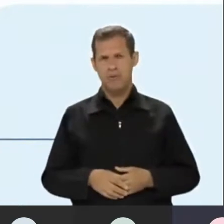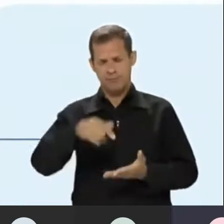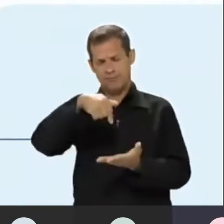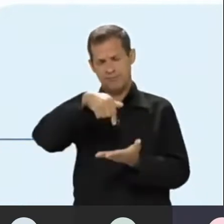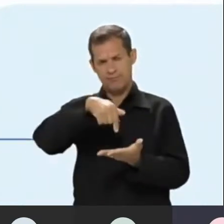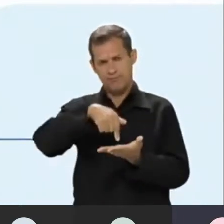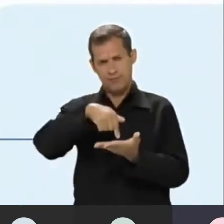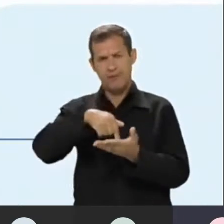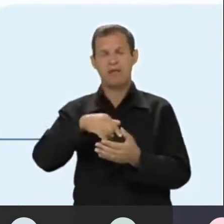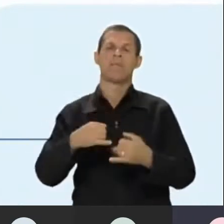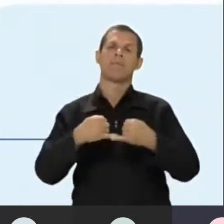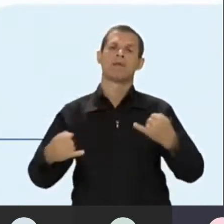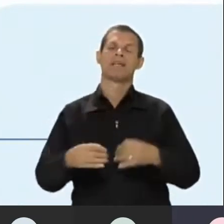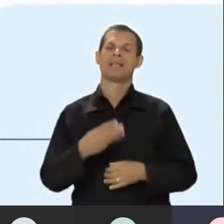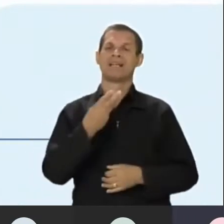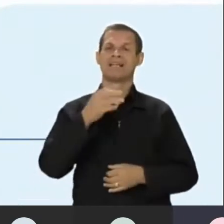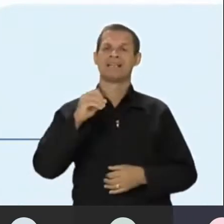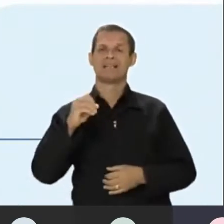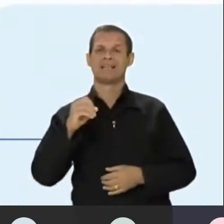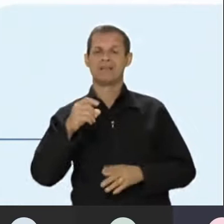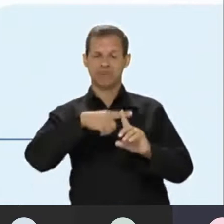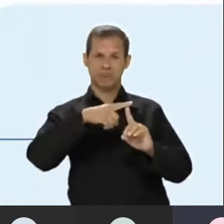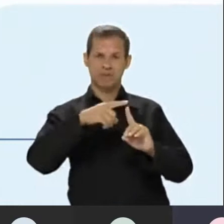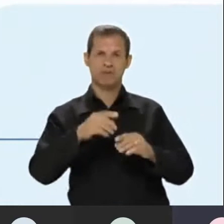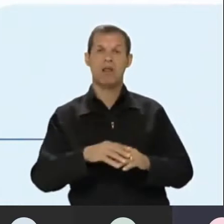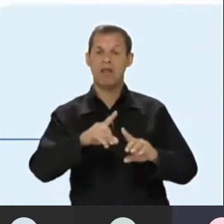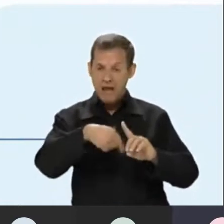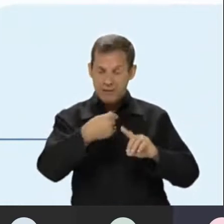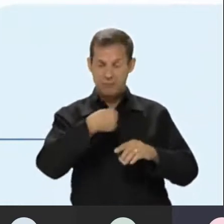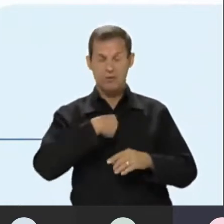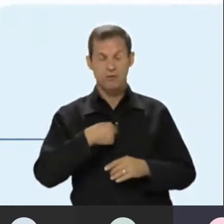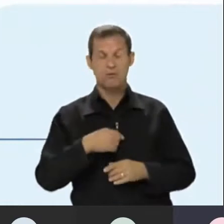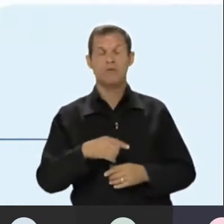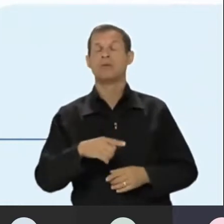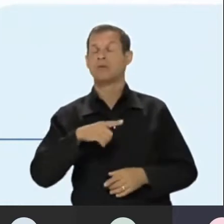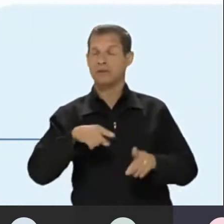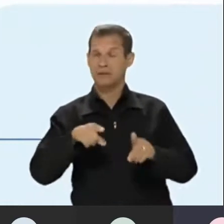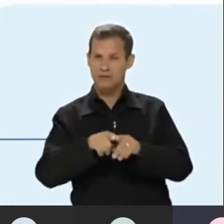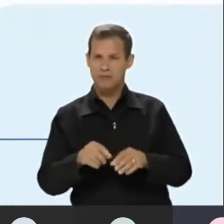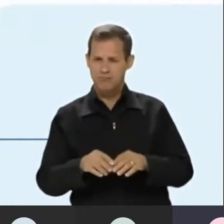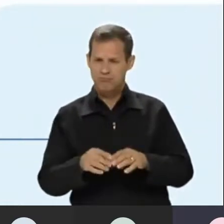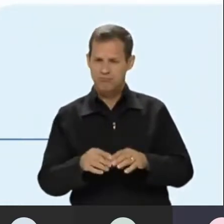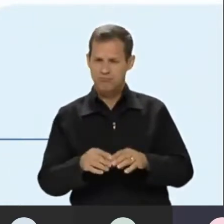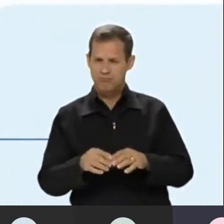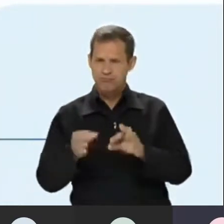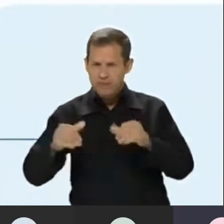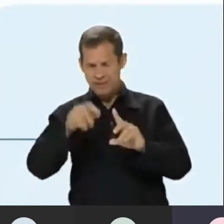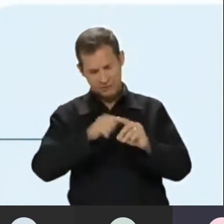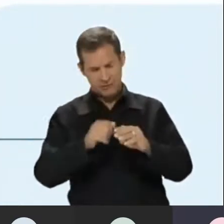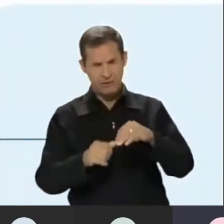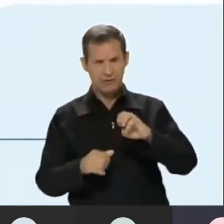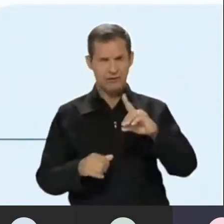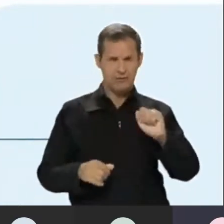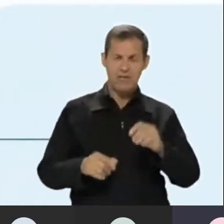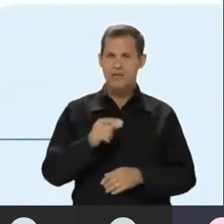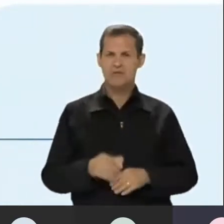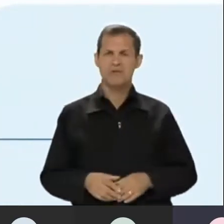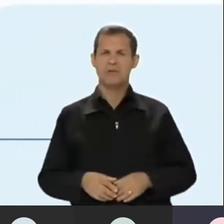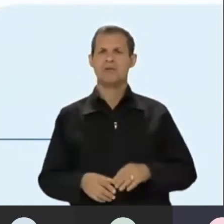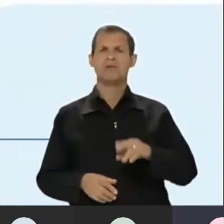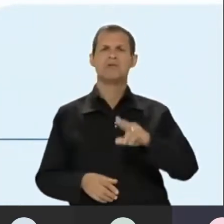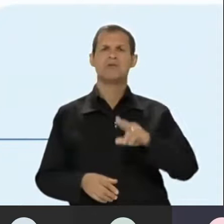essa minha primeira linha referente aos 30 graus. E depois eu sei, né, também por medição, que nesse mês a média da minha